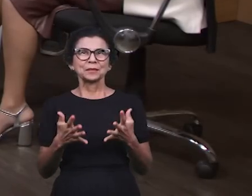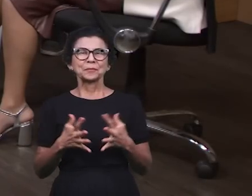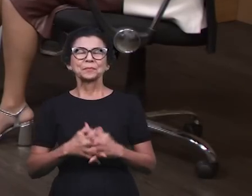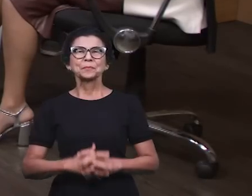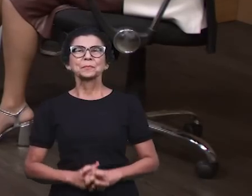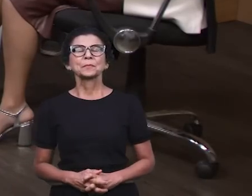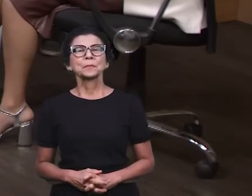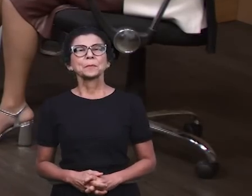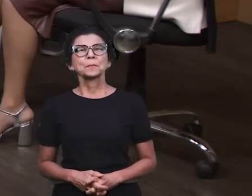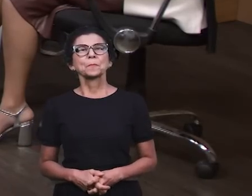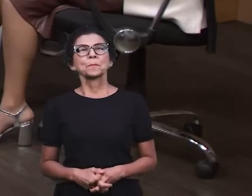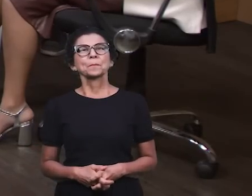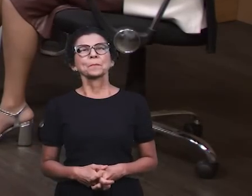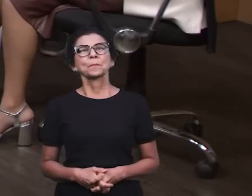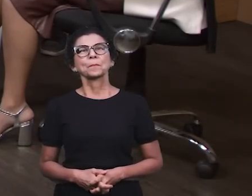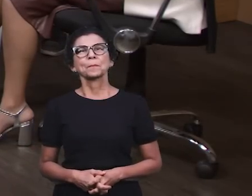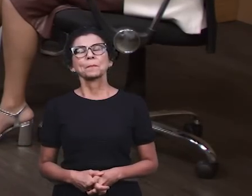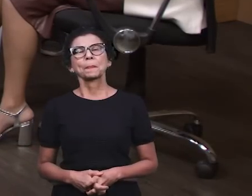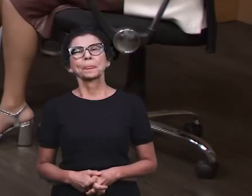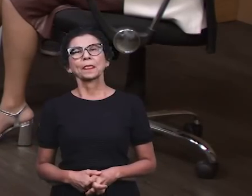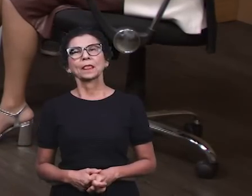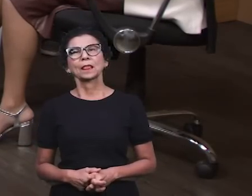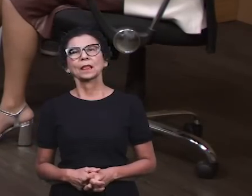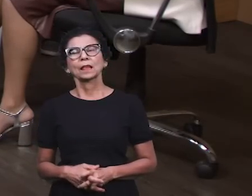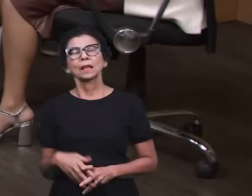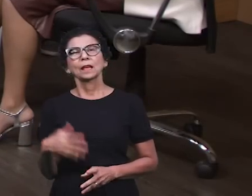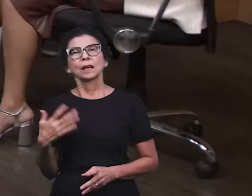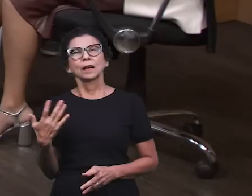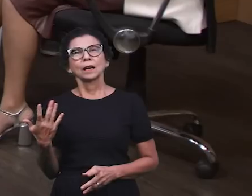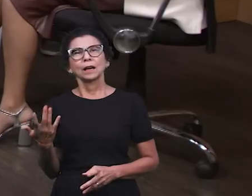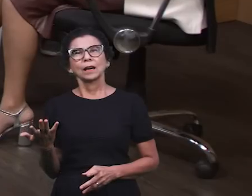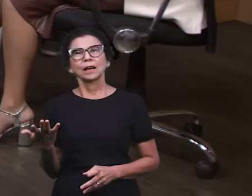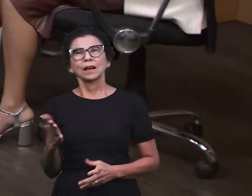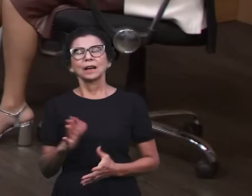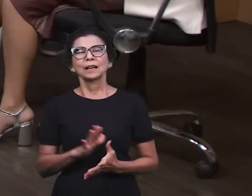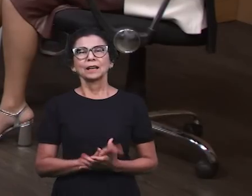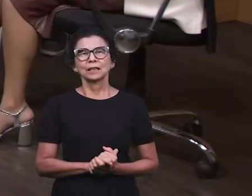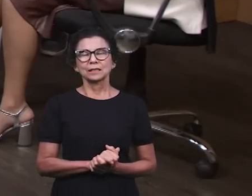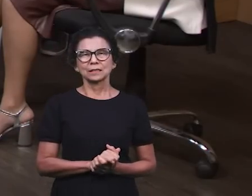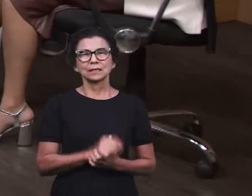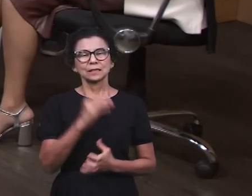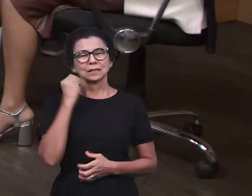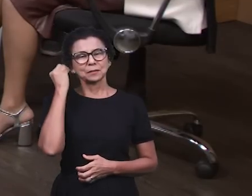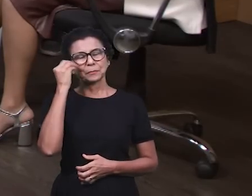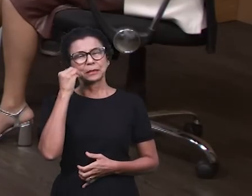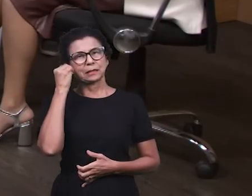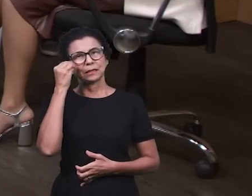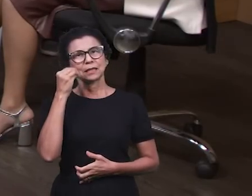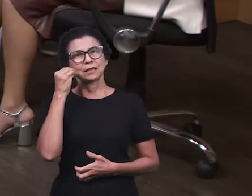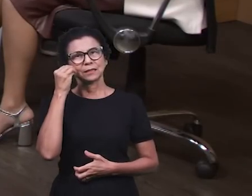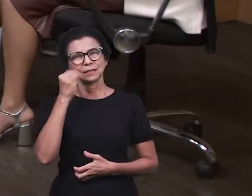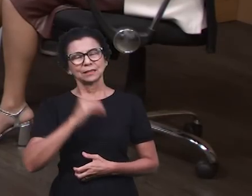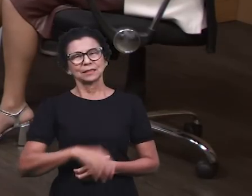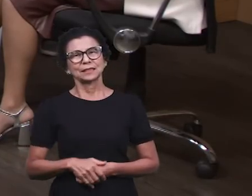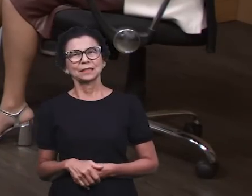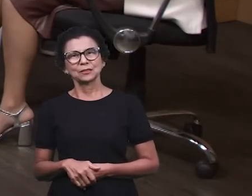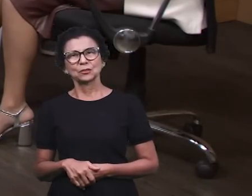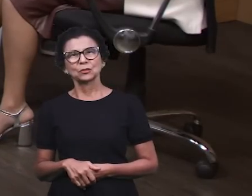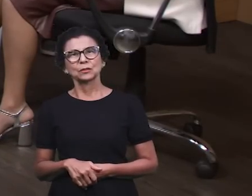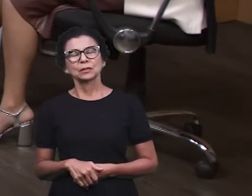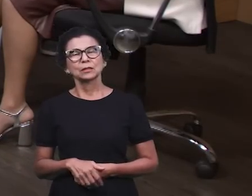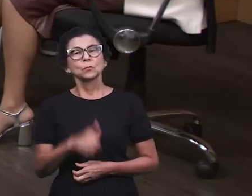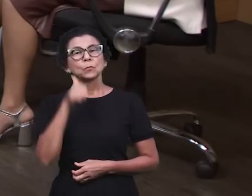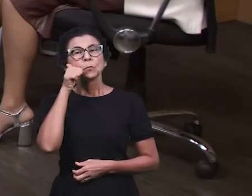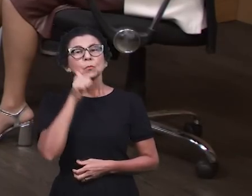Bom, a gente agora vai para a palavra, uma experiência de um jovem, aliás,